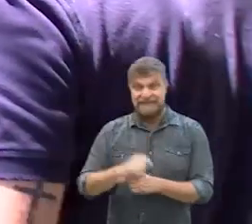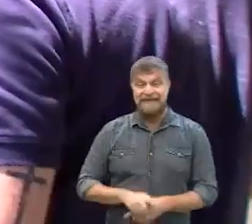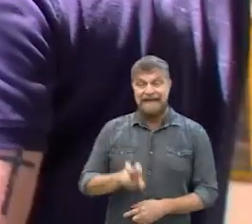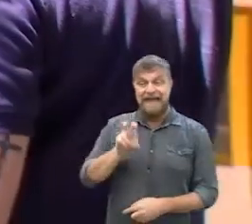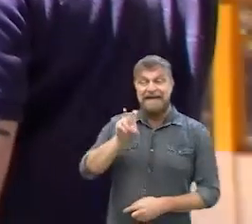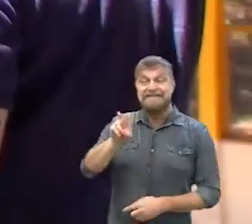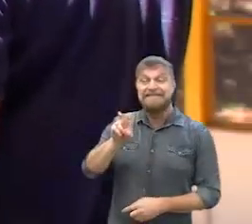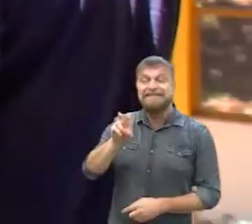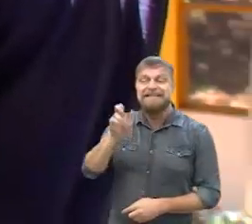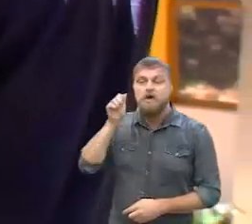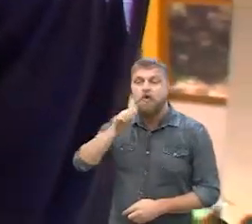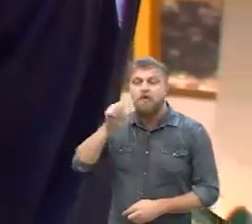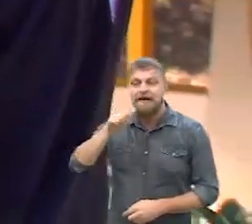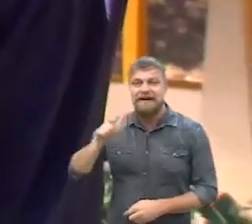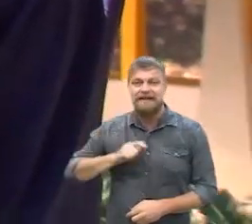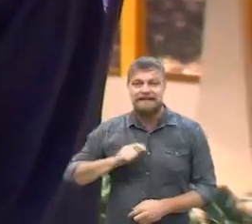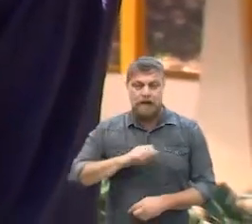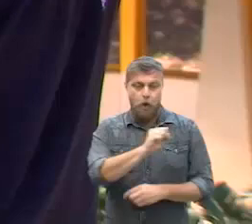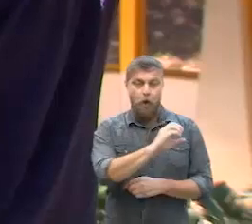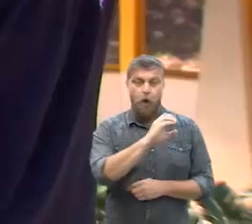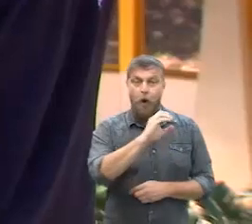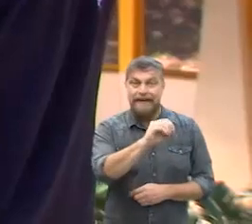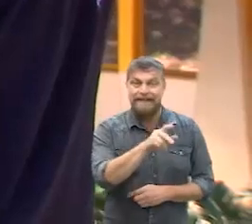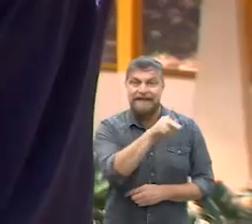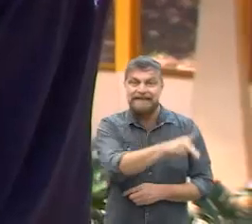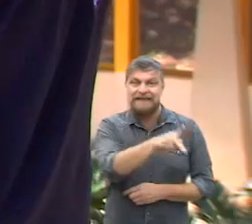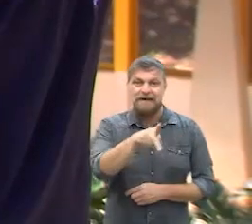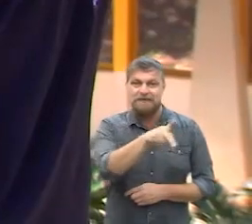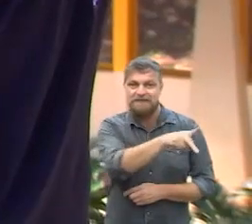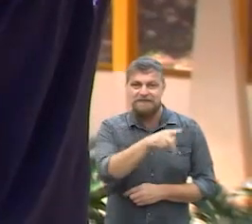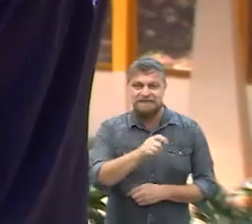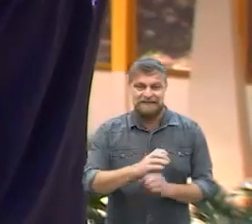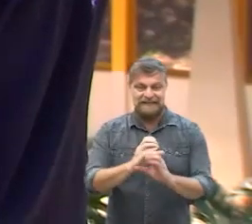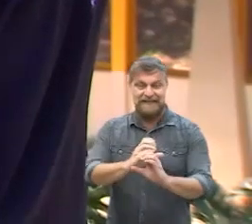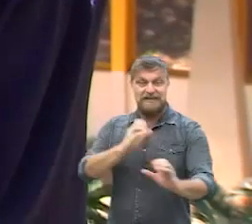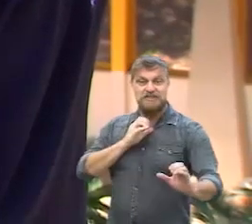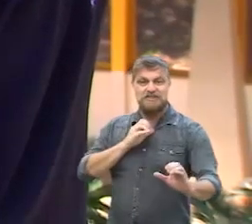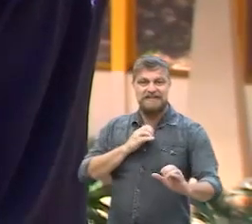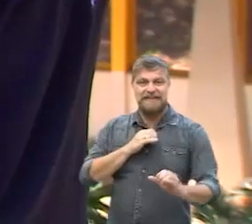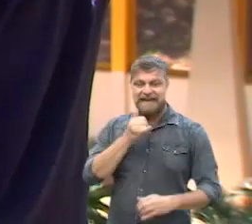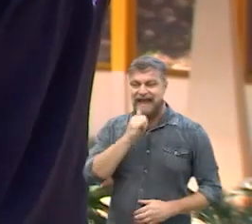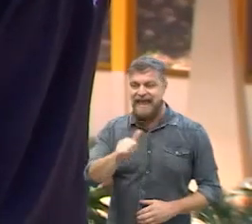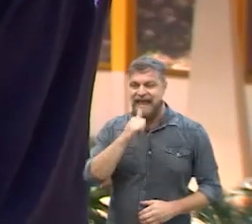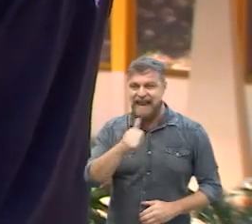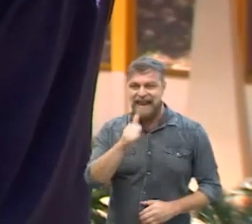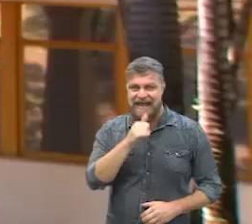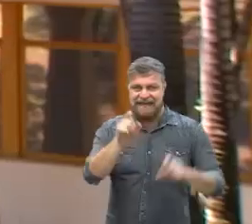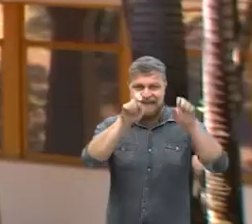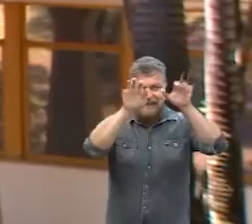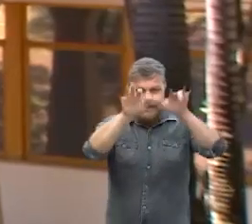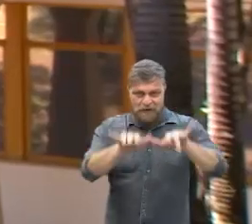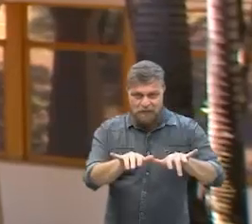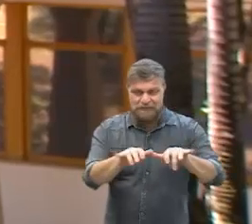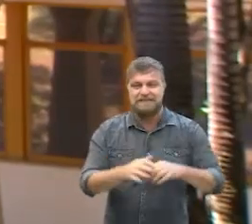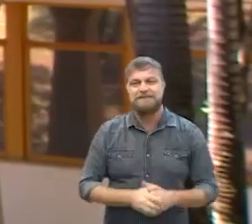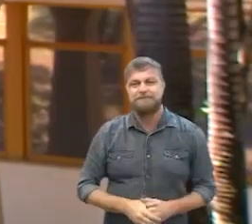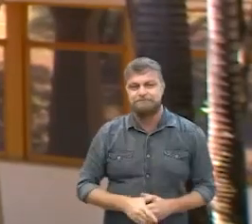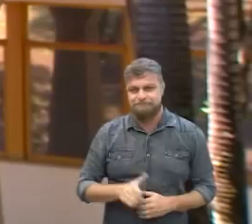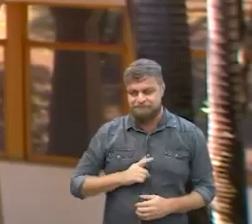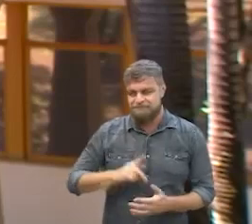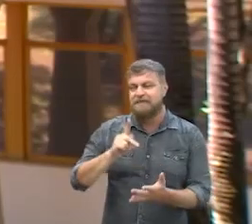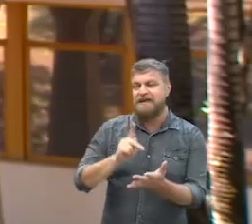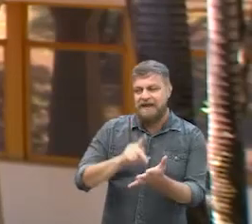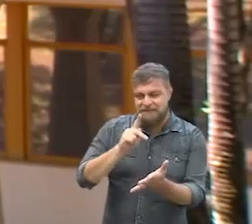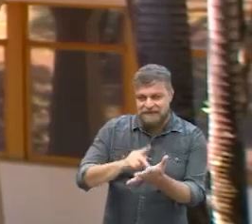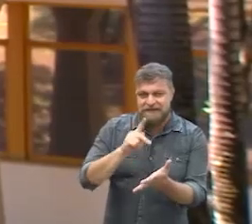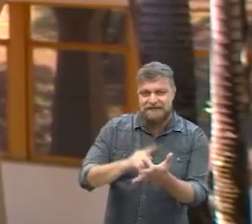quase 80 professores na Faculdade de Engenharia Elétrica e de Computação da Unicamp. Essa é uma